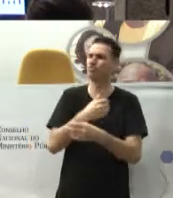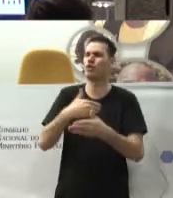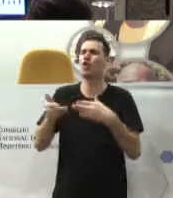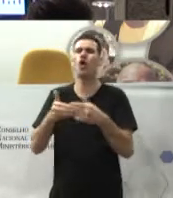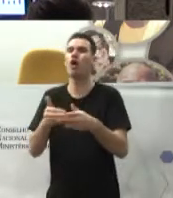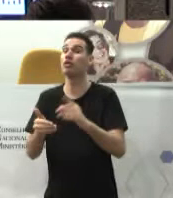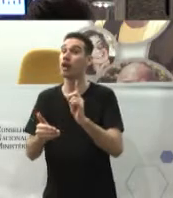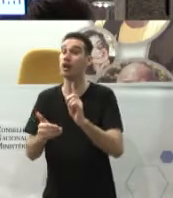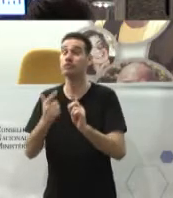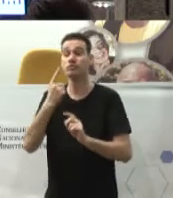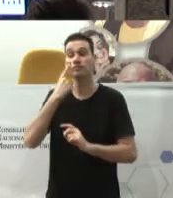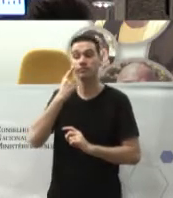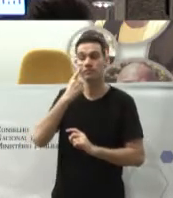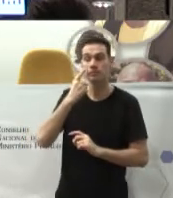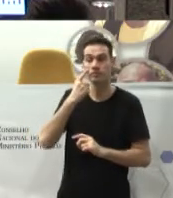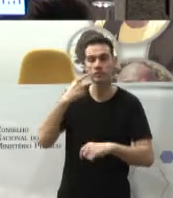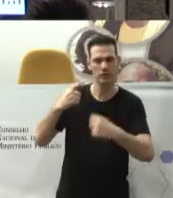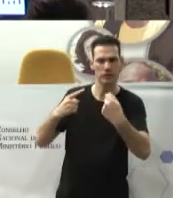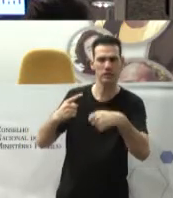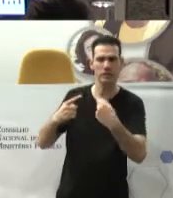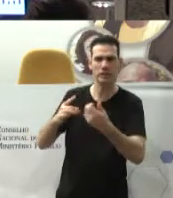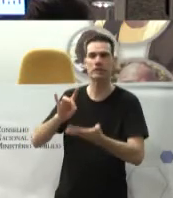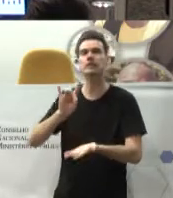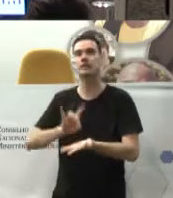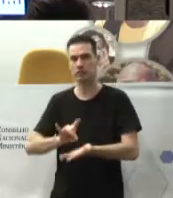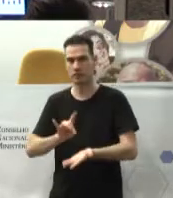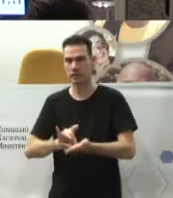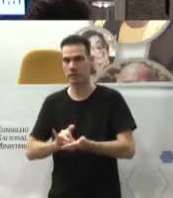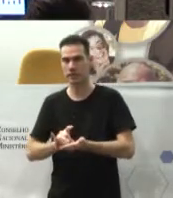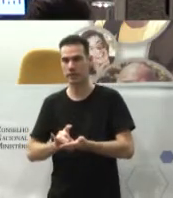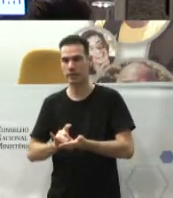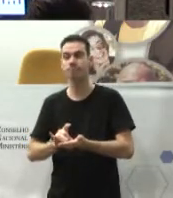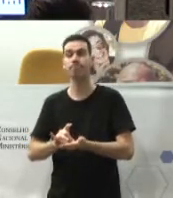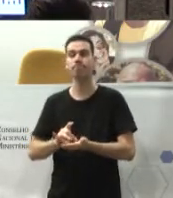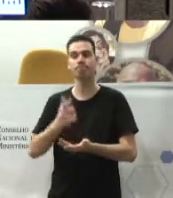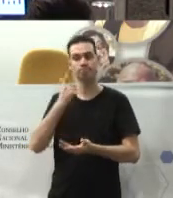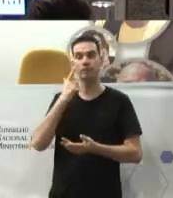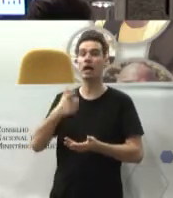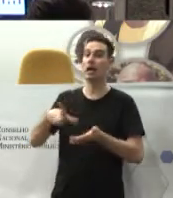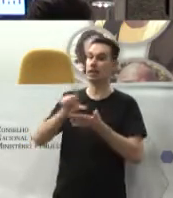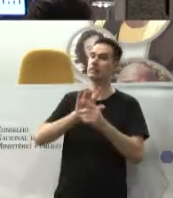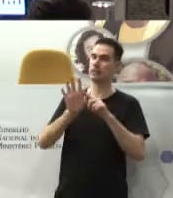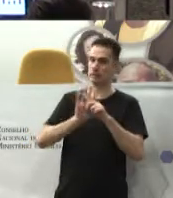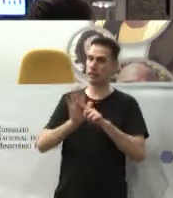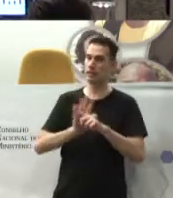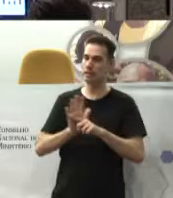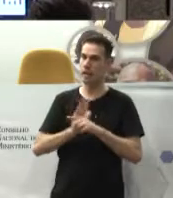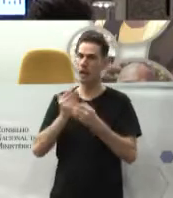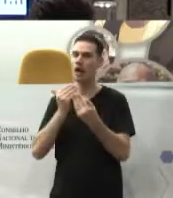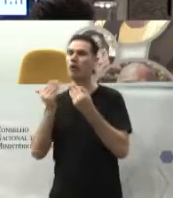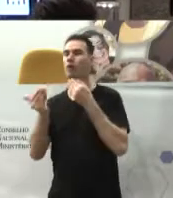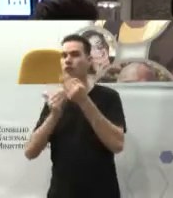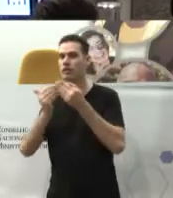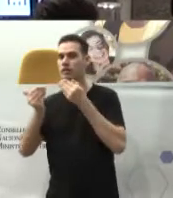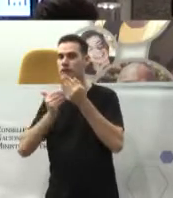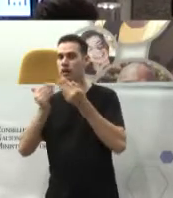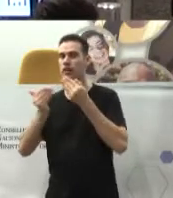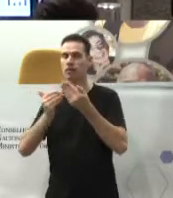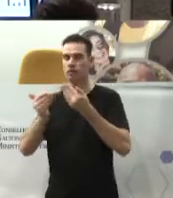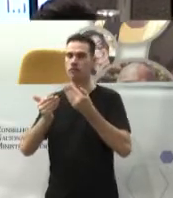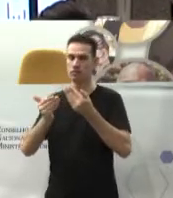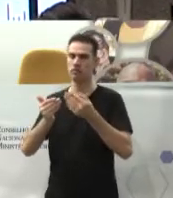que seja feito de forma criteriosa e que possa realmente, através do diálogo, a gente ter